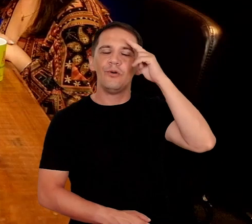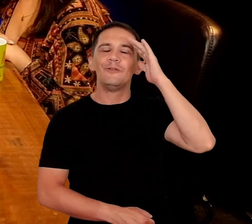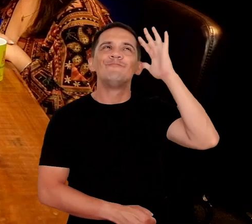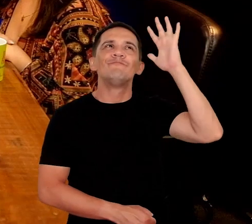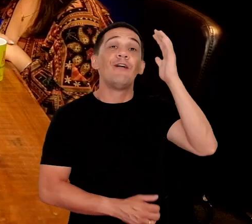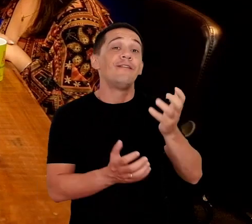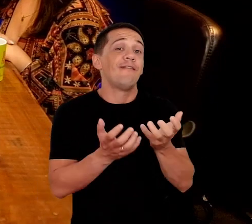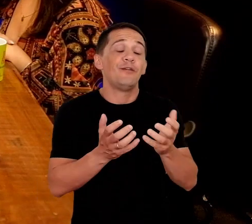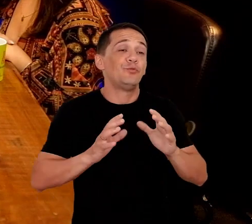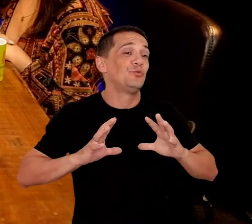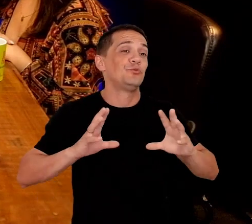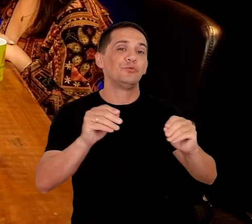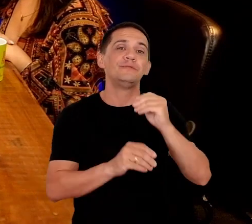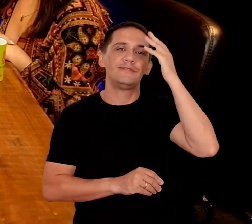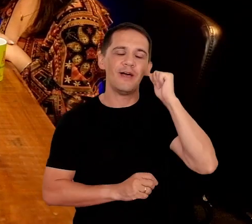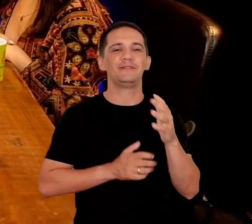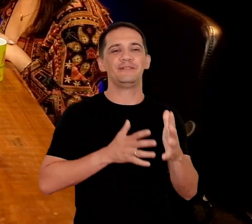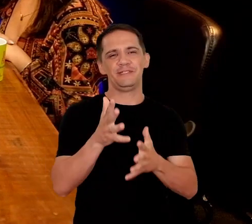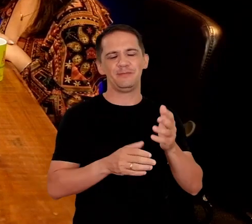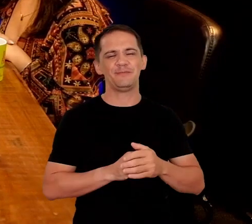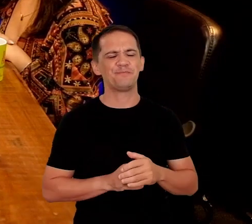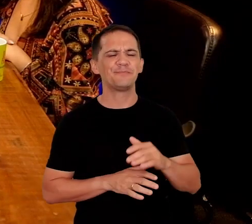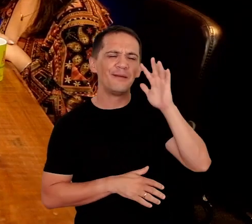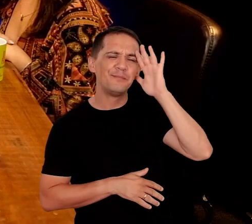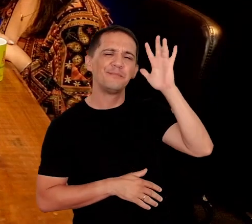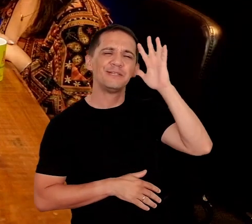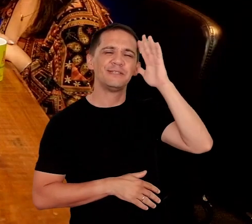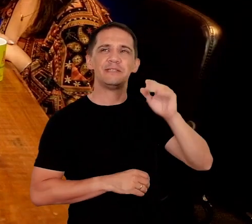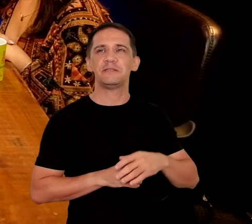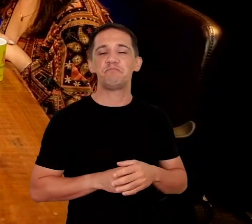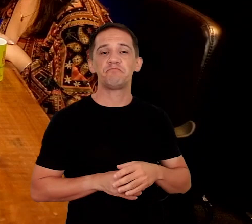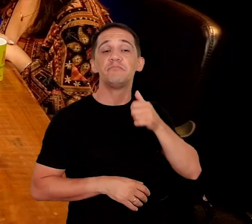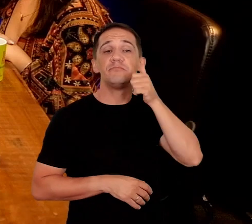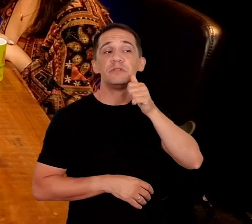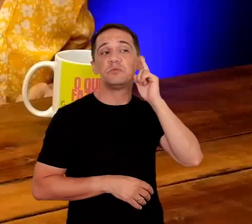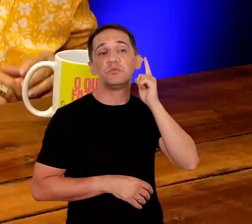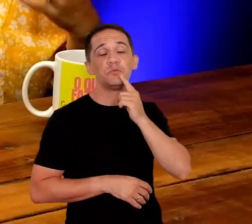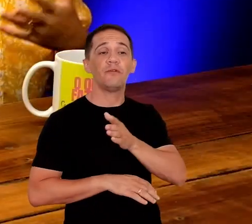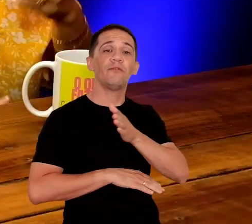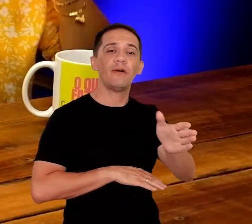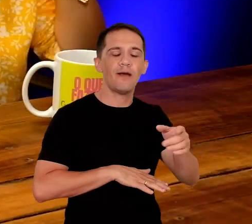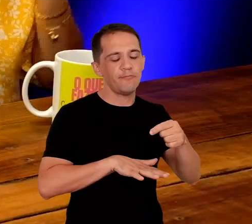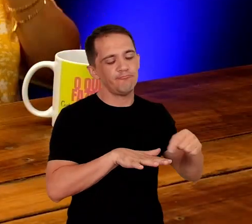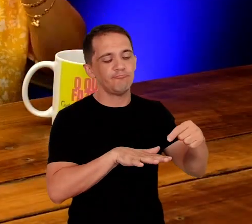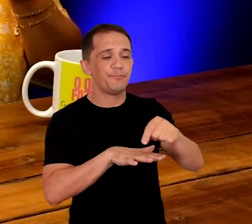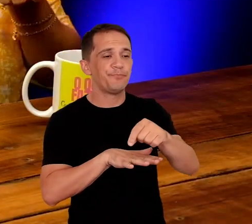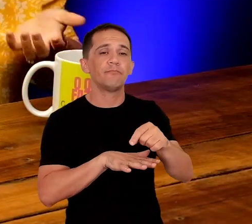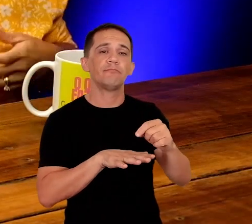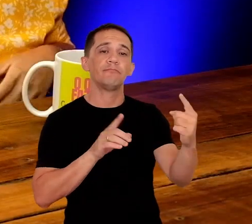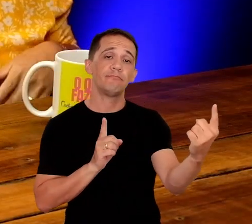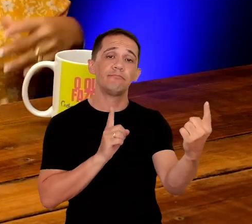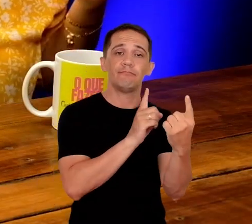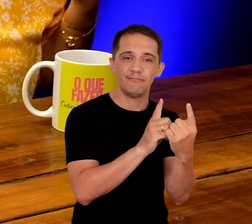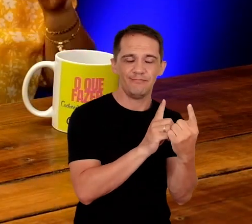todo mundo soubesse. Uma surda amiga minha, eu vou lá na manicure, vou fazer as minhas mãos. Vou fazer minha unha. E a manicure já dá um oi, qual é a cor